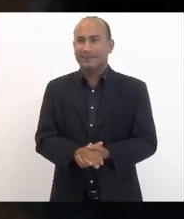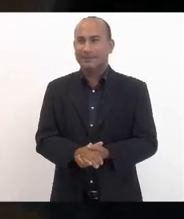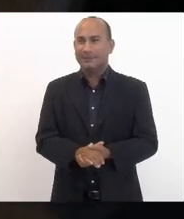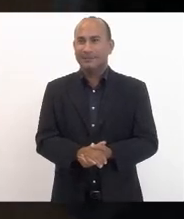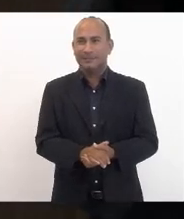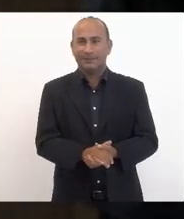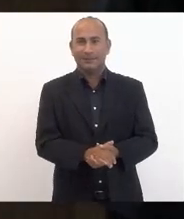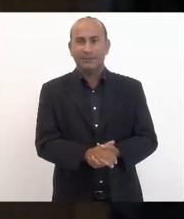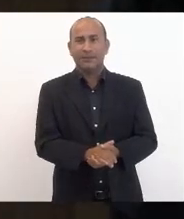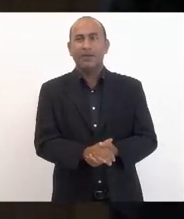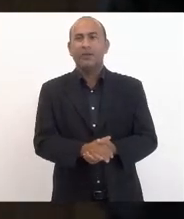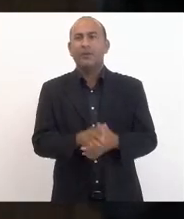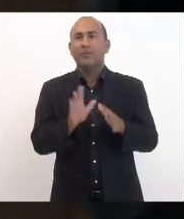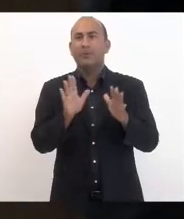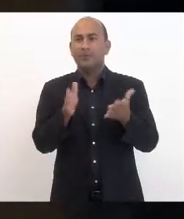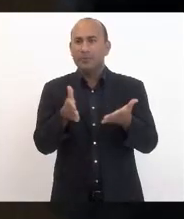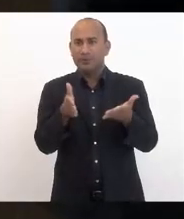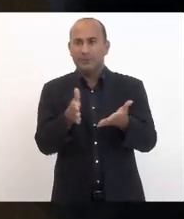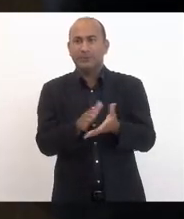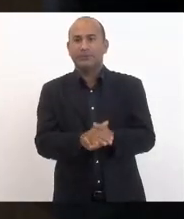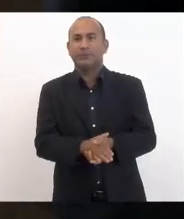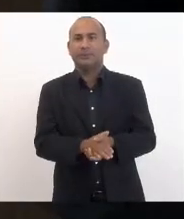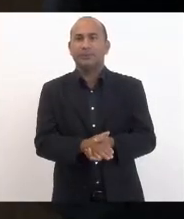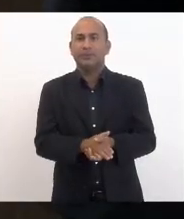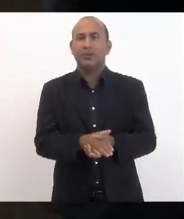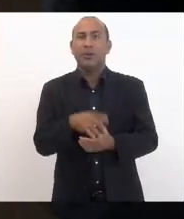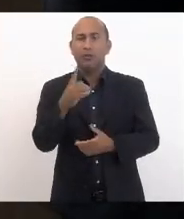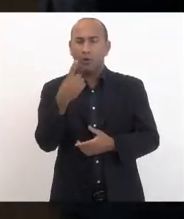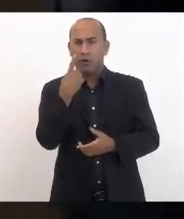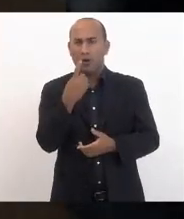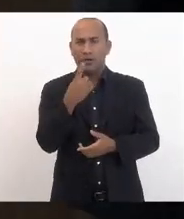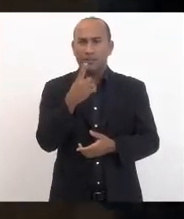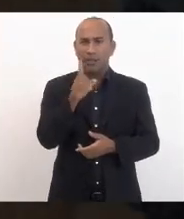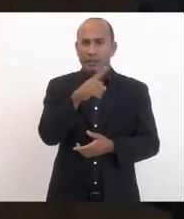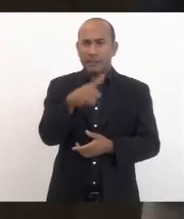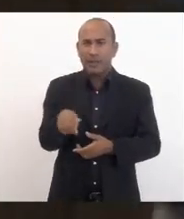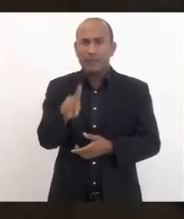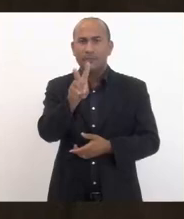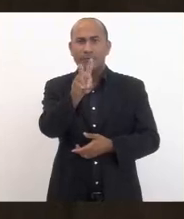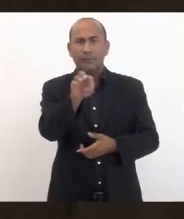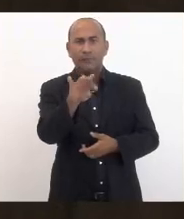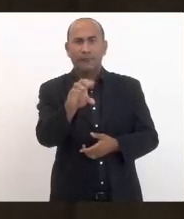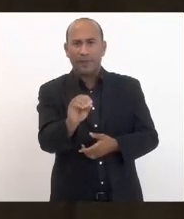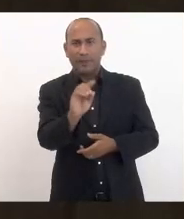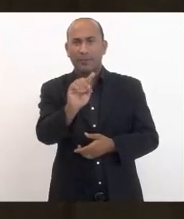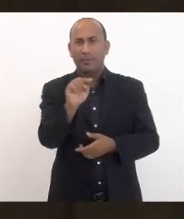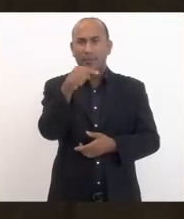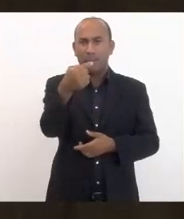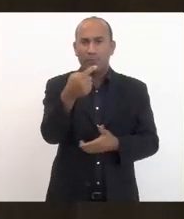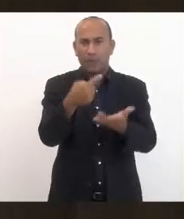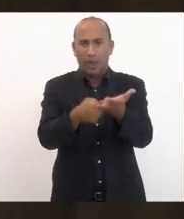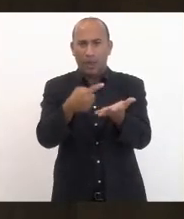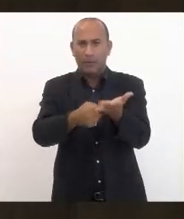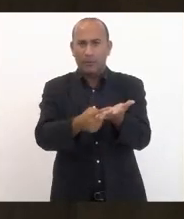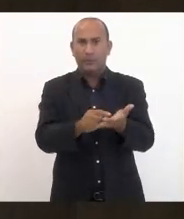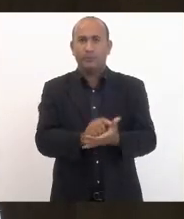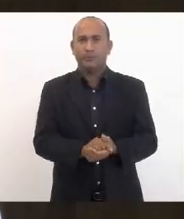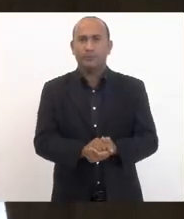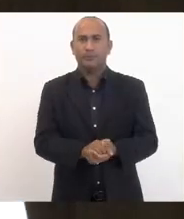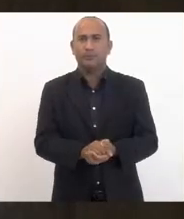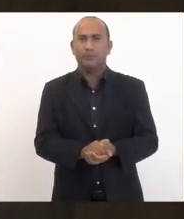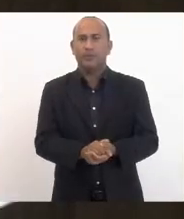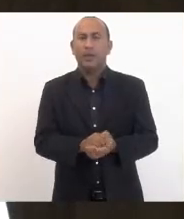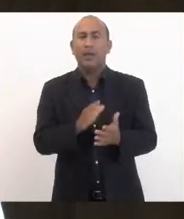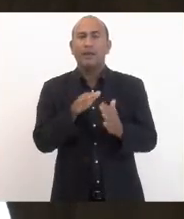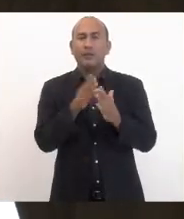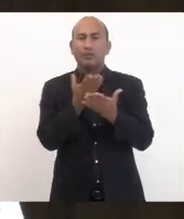2021, onde hoje nós derrubamos o veto após um acordo no